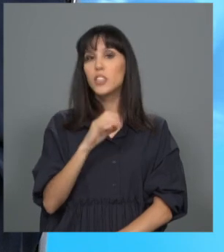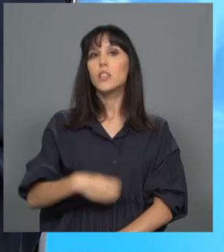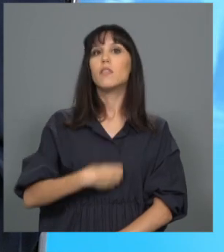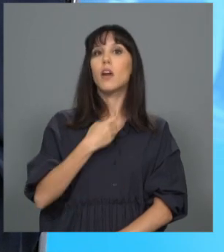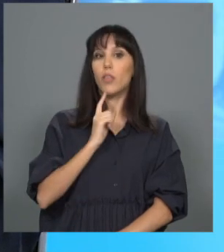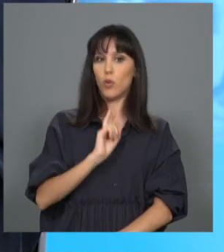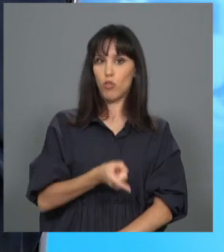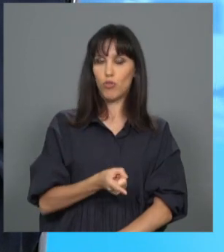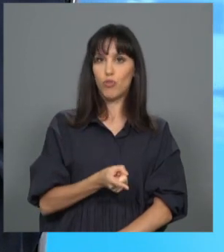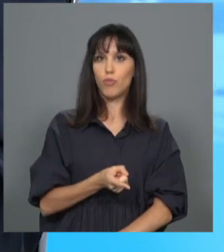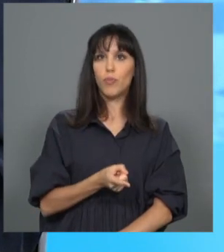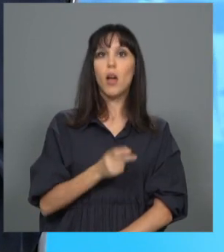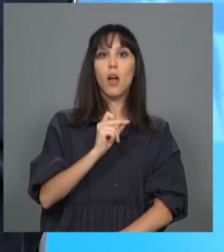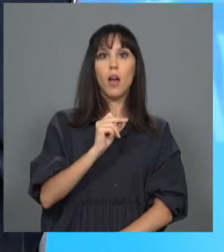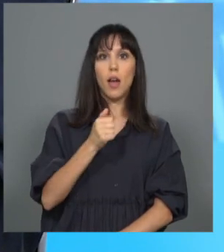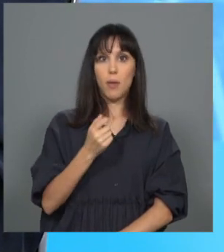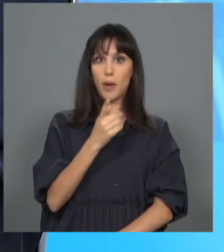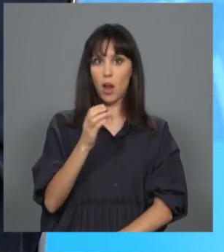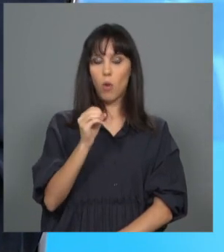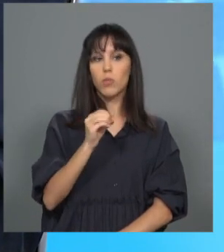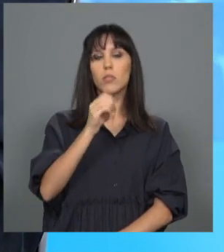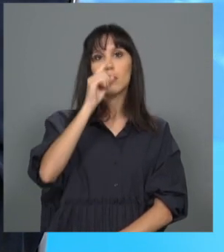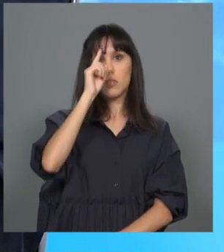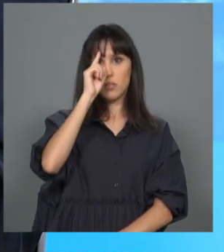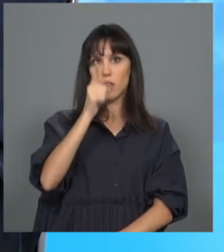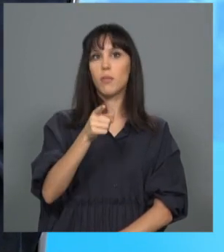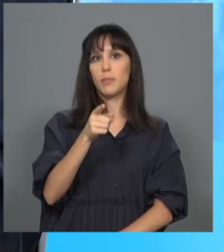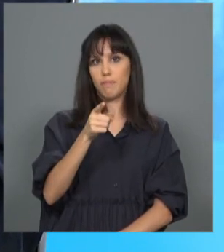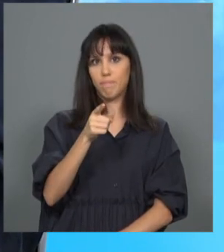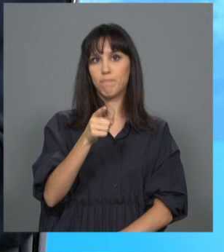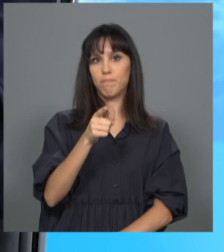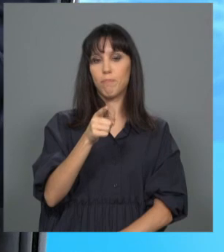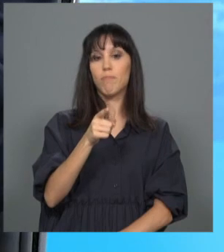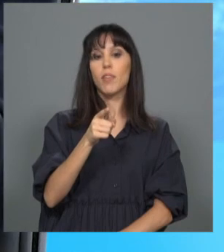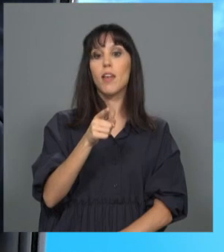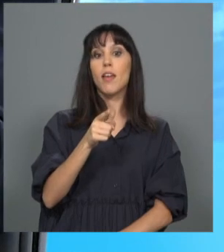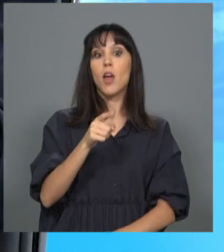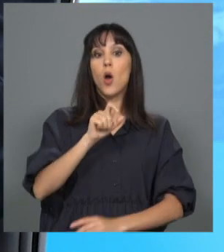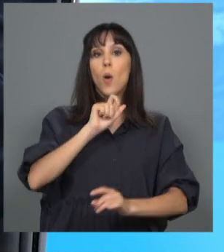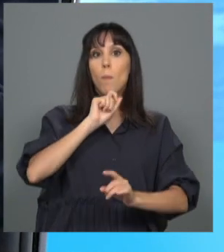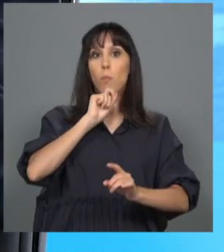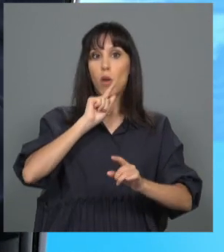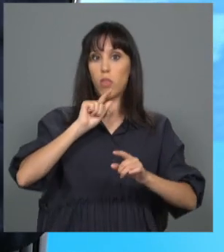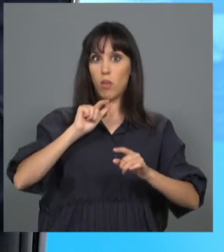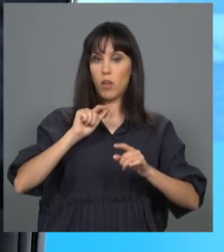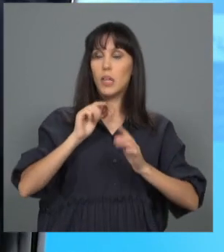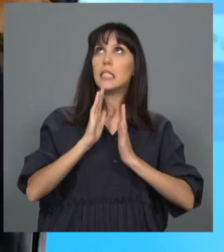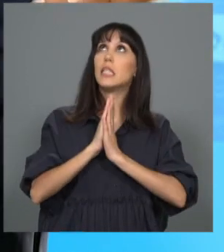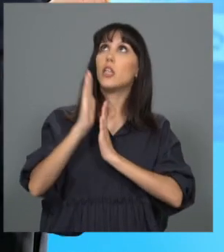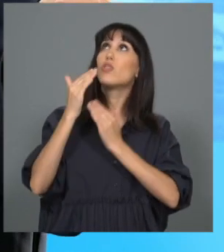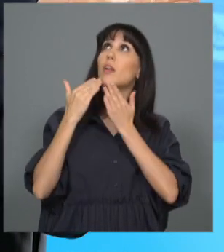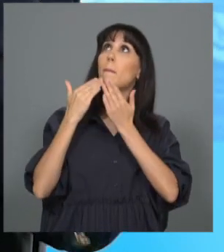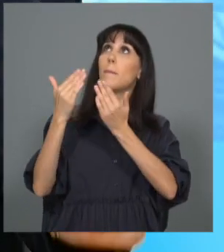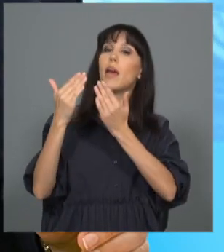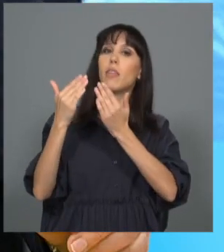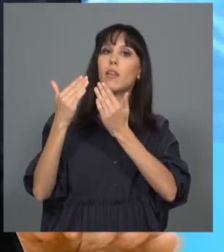que Abraão reconhece que se pode interceder diante de Deus por